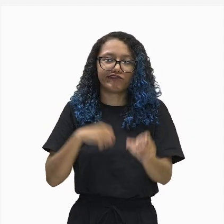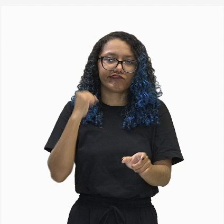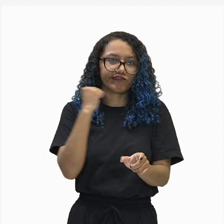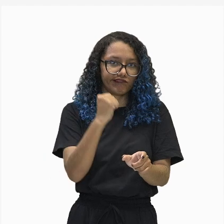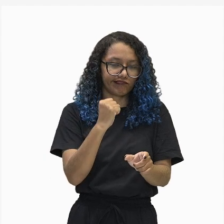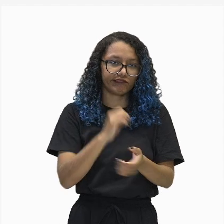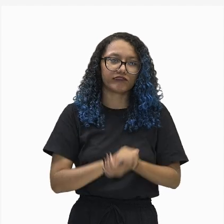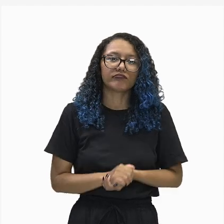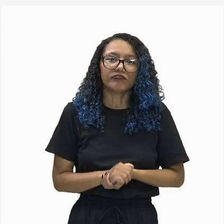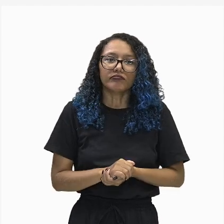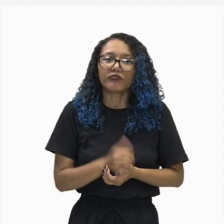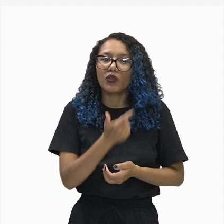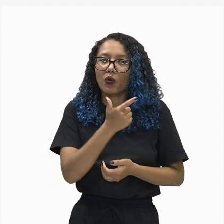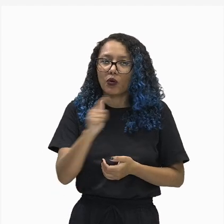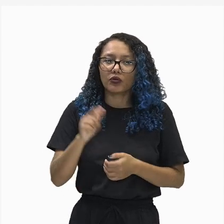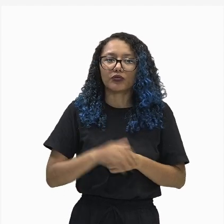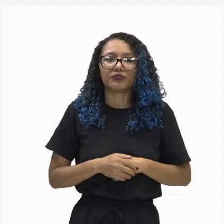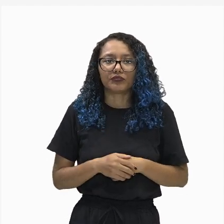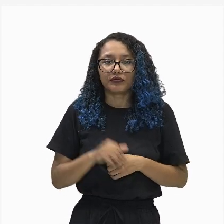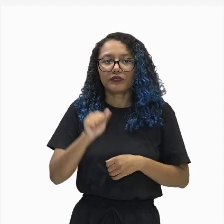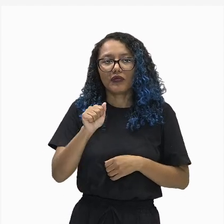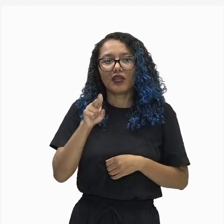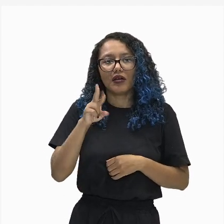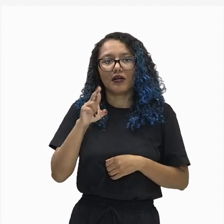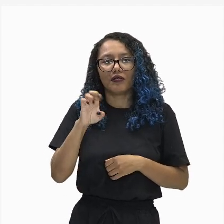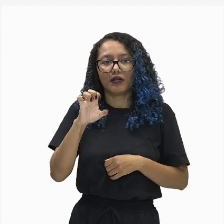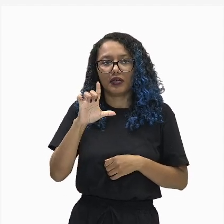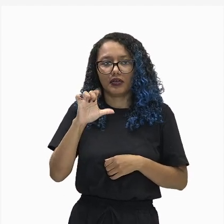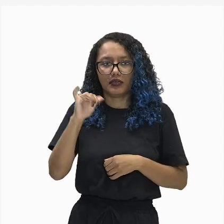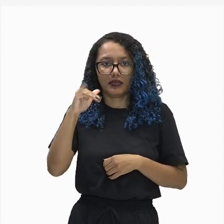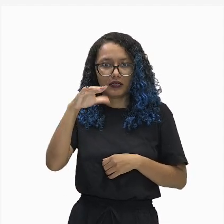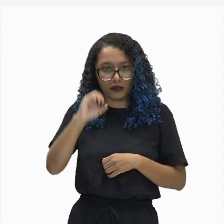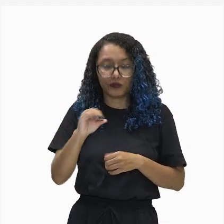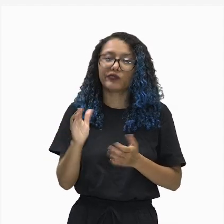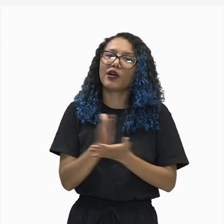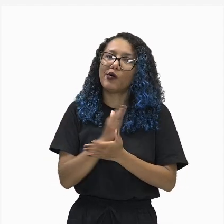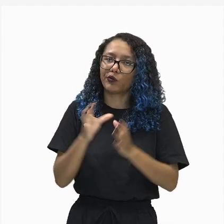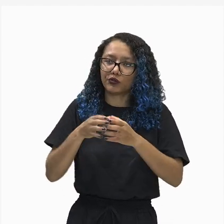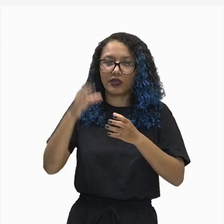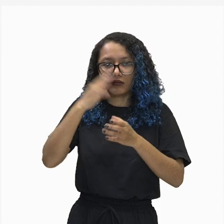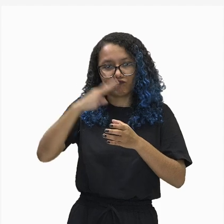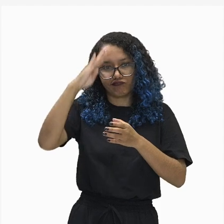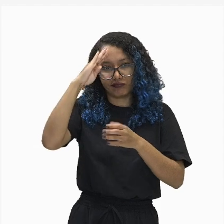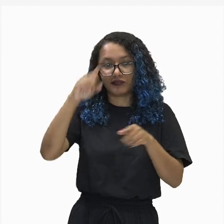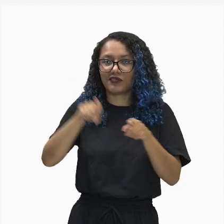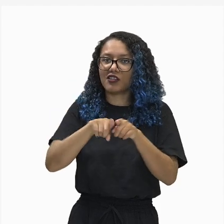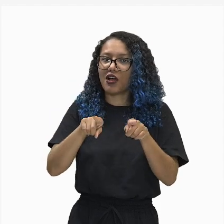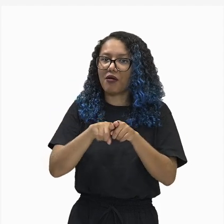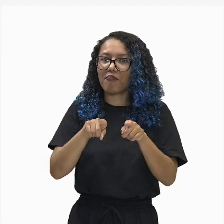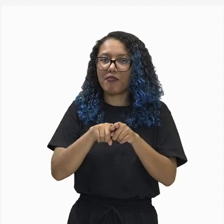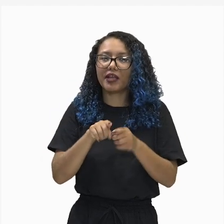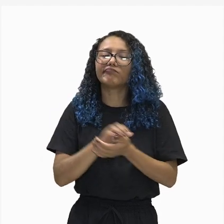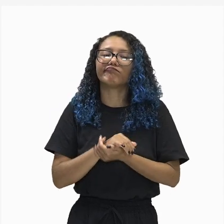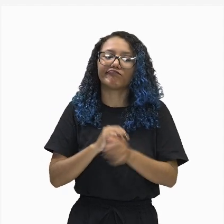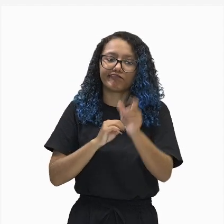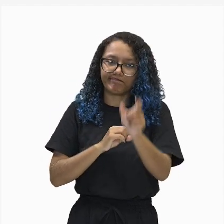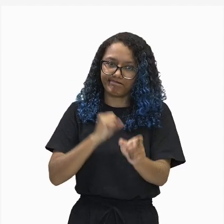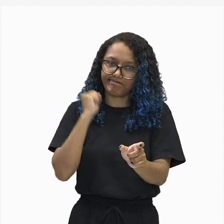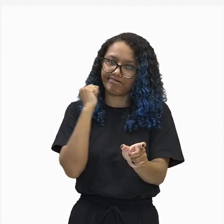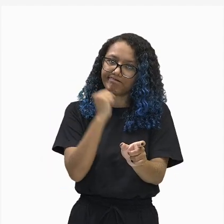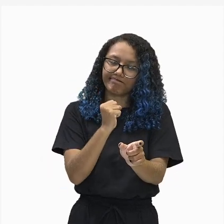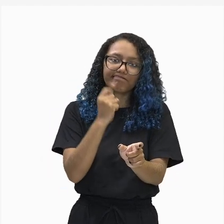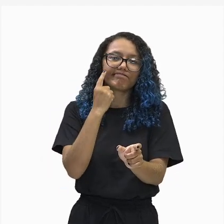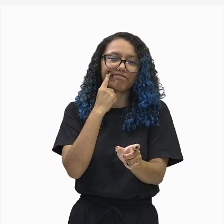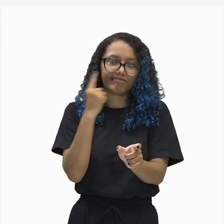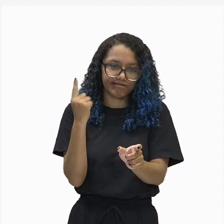o Aureliano, tá? Alguns oficiais da guarda pretoriana desonestos assassinaram, então, aí